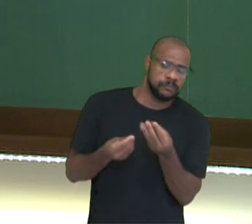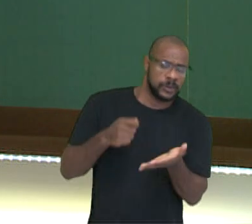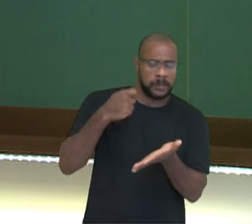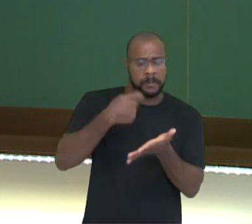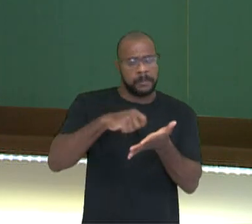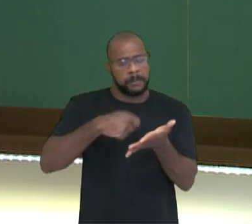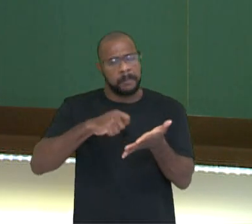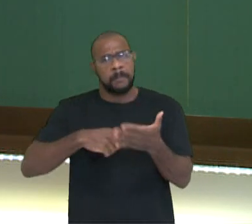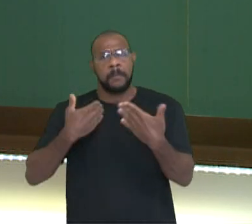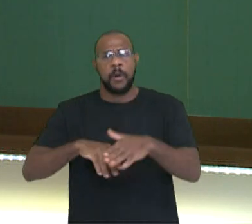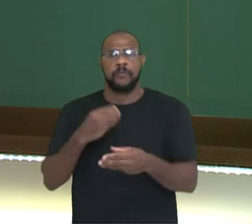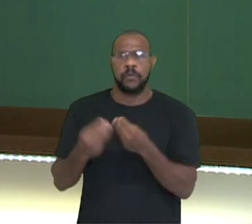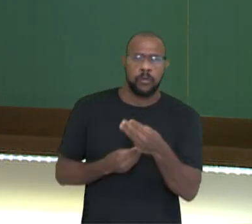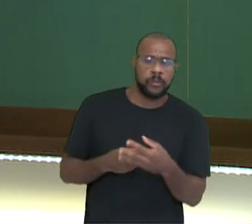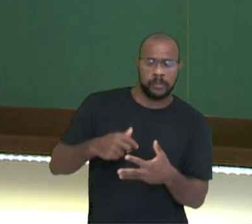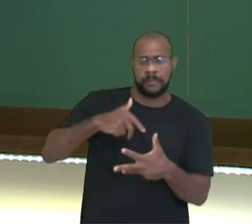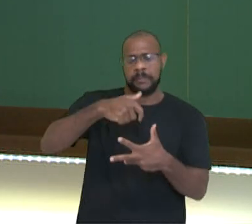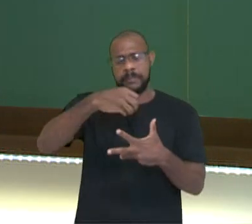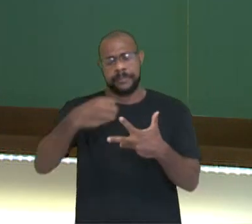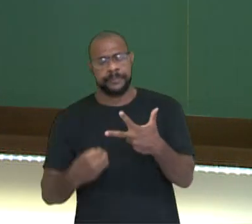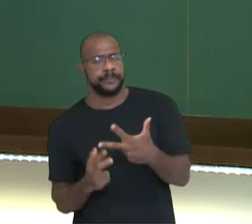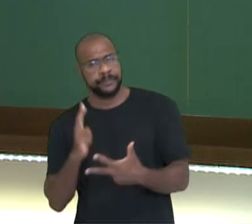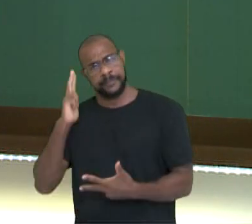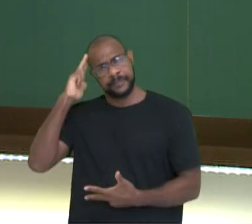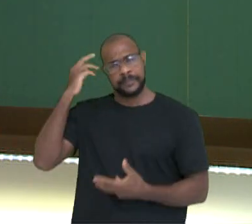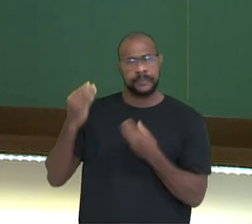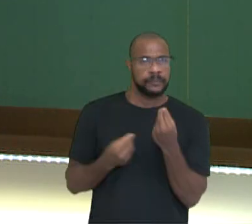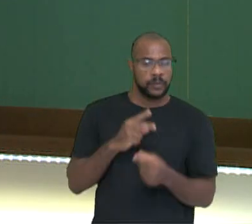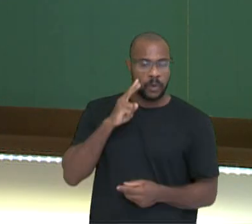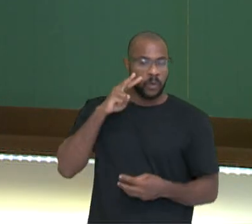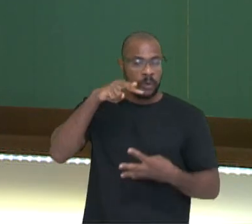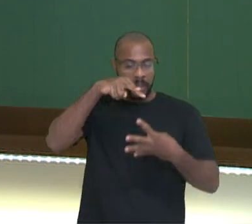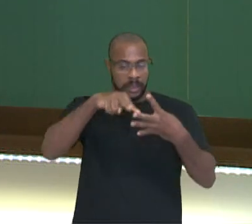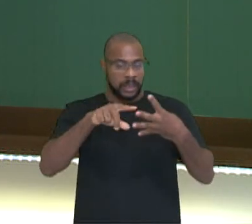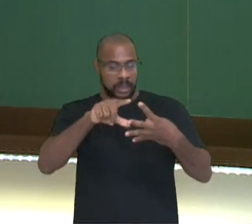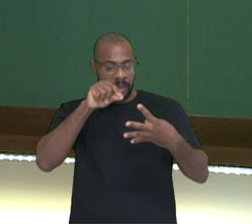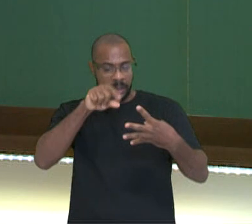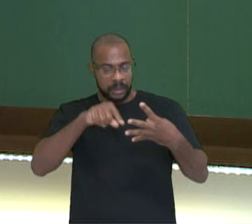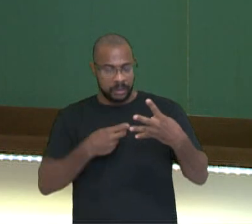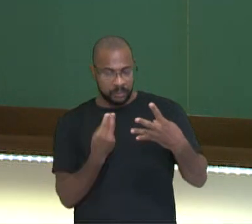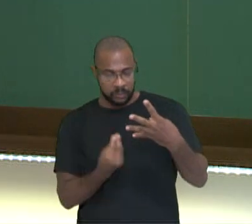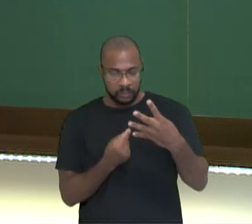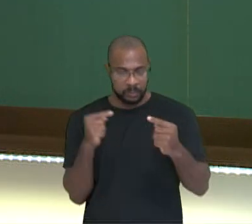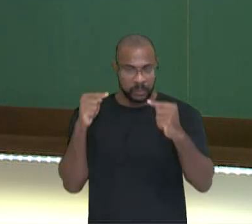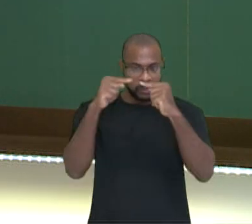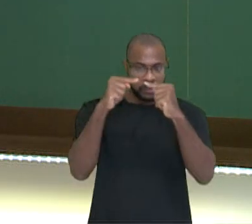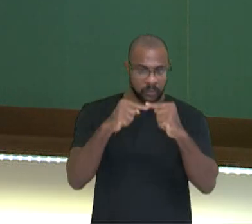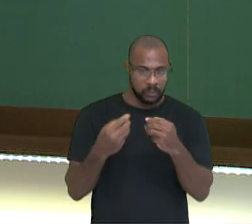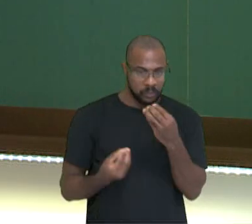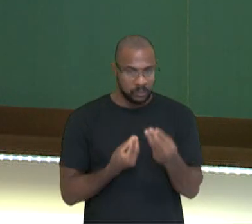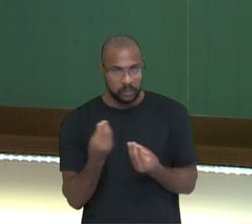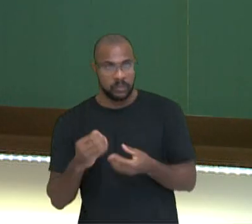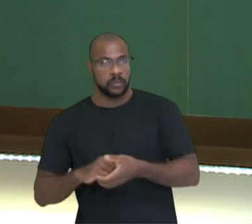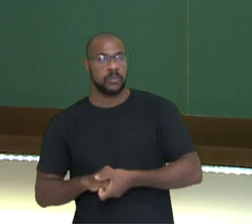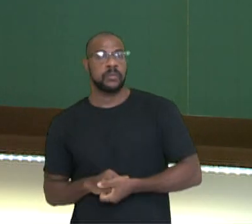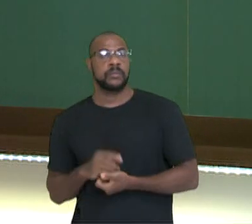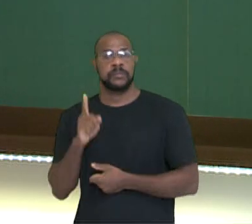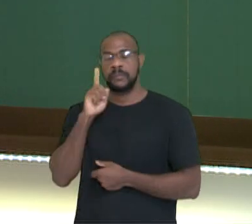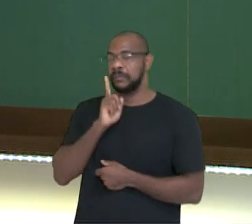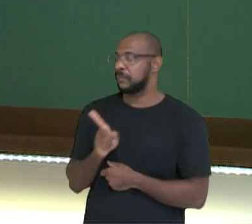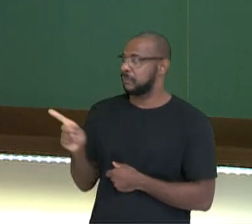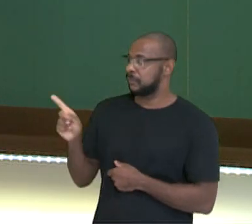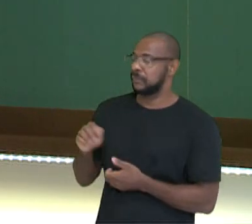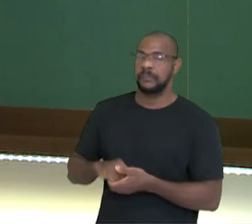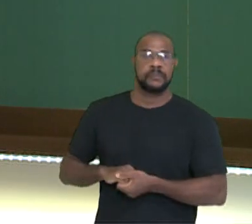qualquer teste seletivo? Nós vamos olhar as alternativas. Então eu tenho certeza que o ângulo pertence ao terceiro quadrante. Por